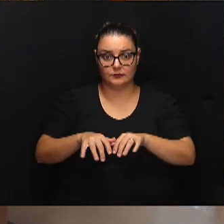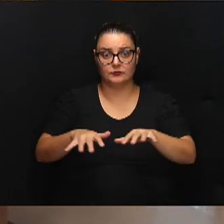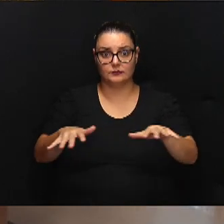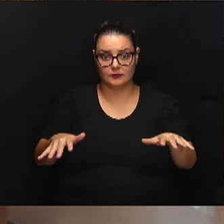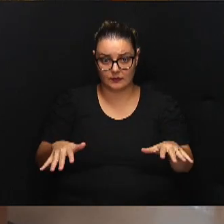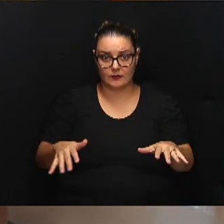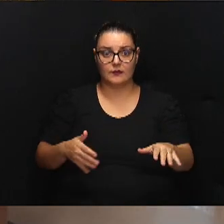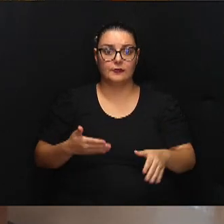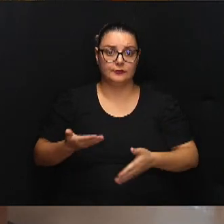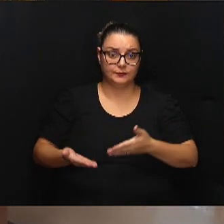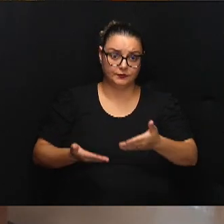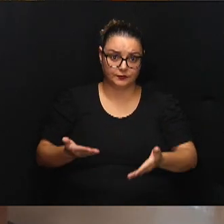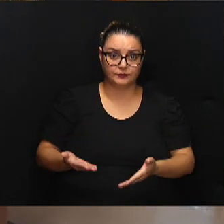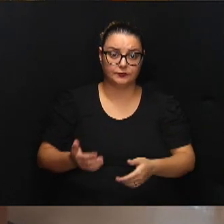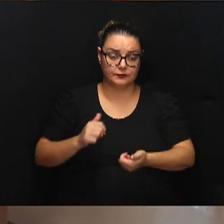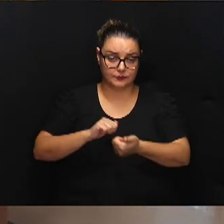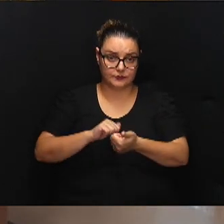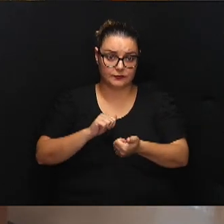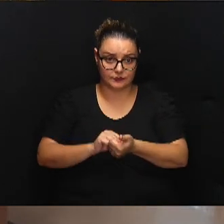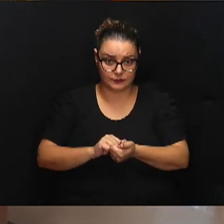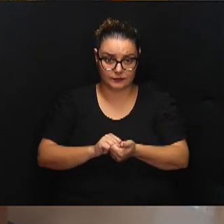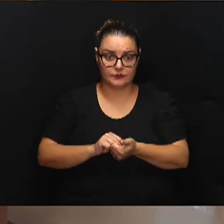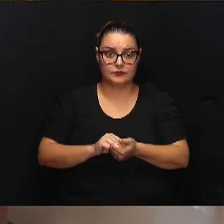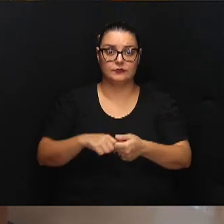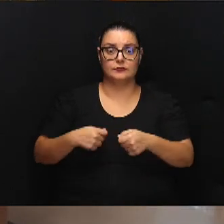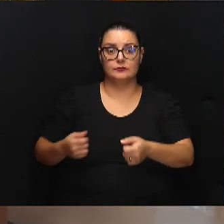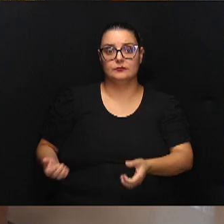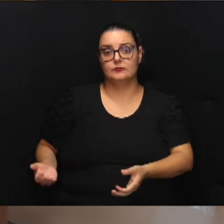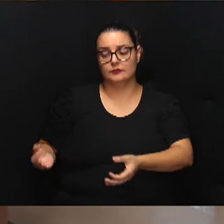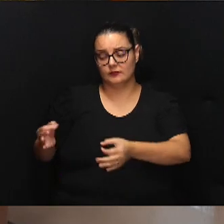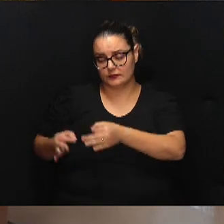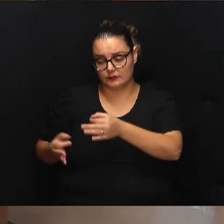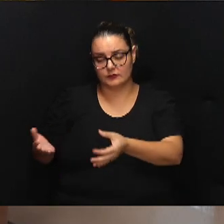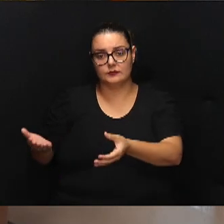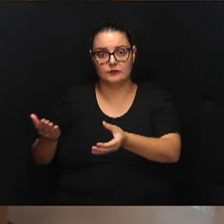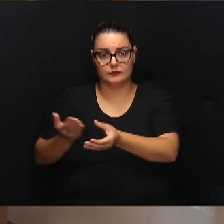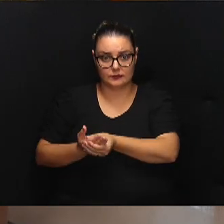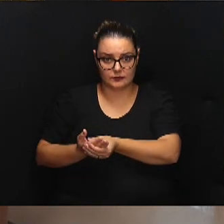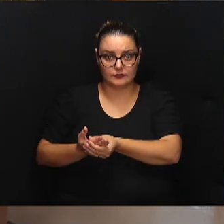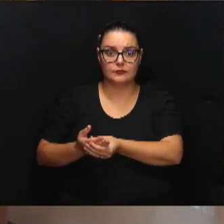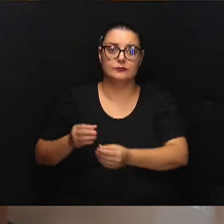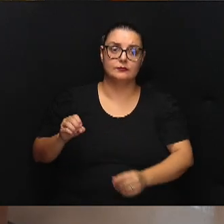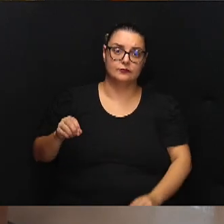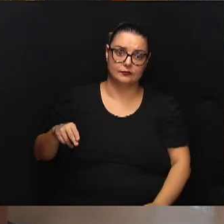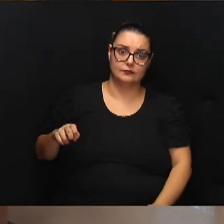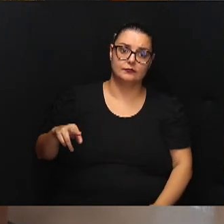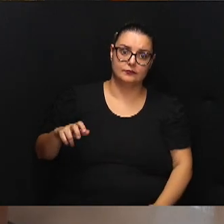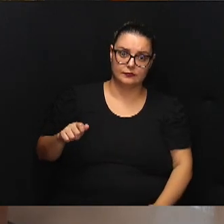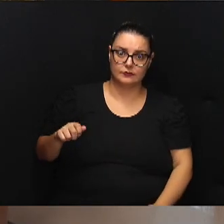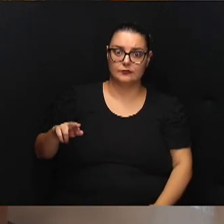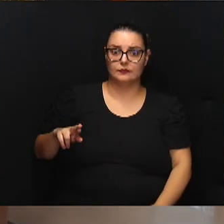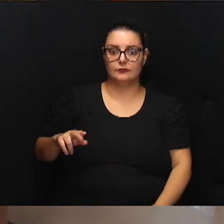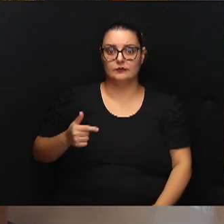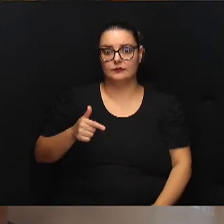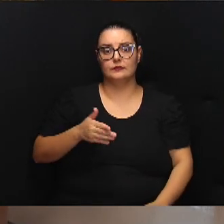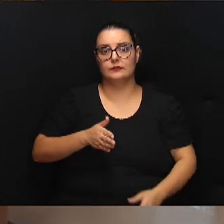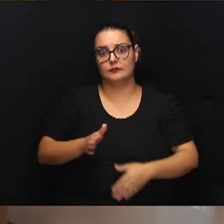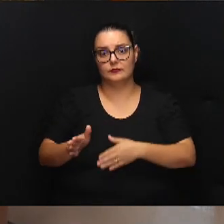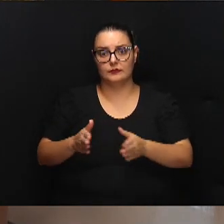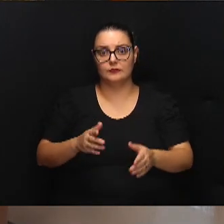um tratamento de qualidade. Então, a gente precisa judicializar, onerar o sistema, porque não temos por outros caminhos,